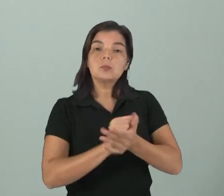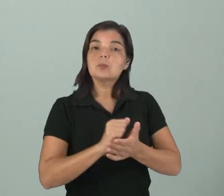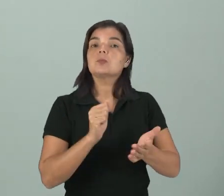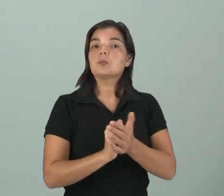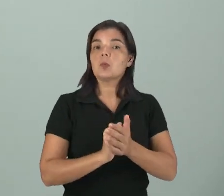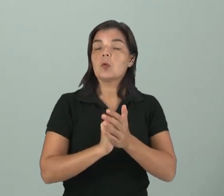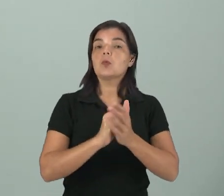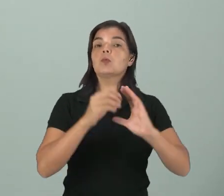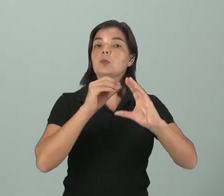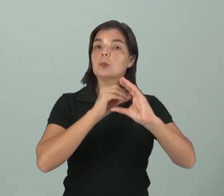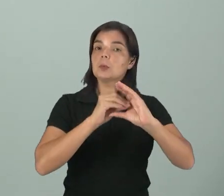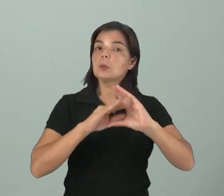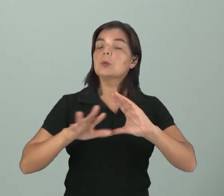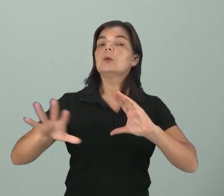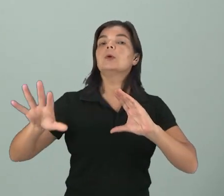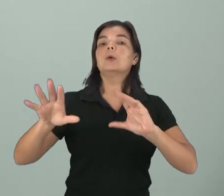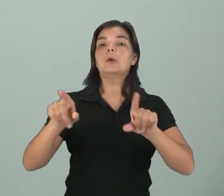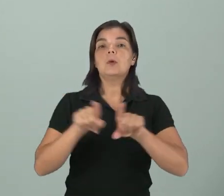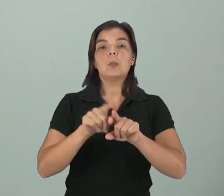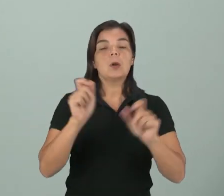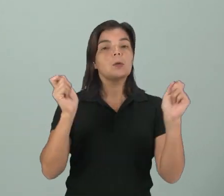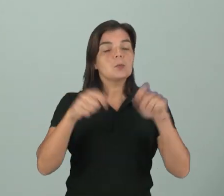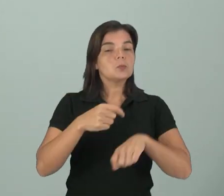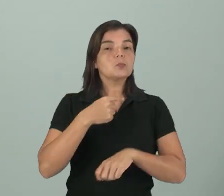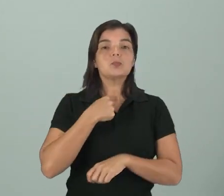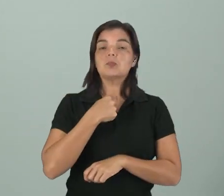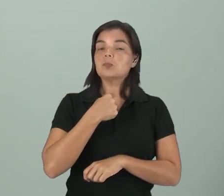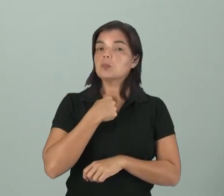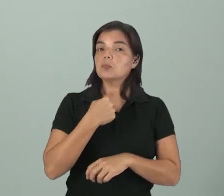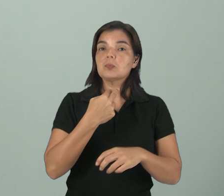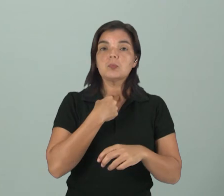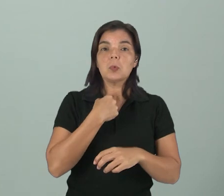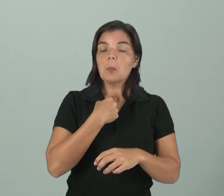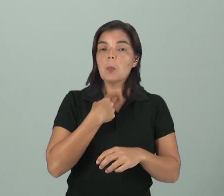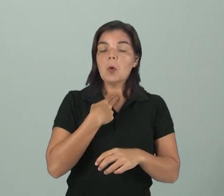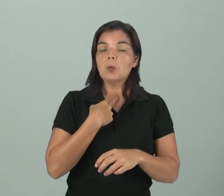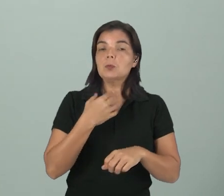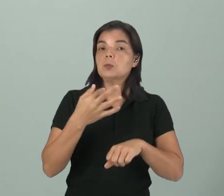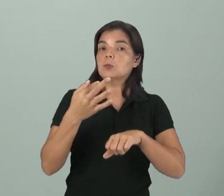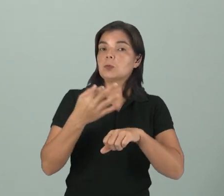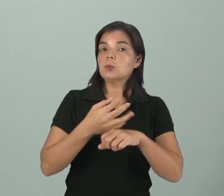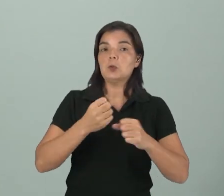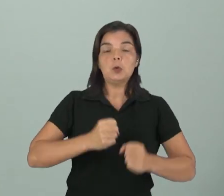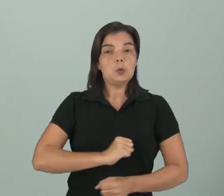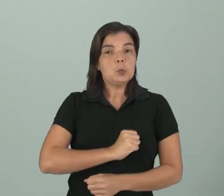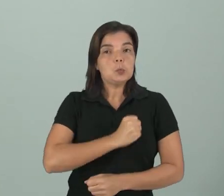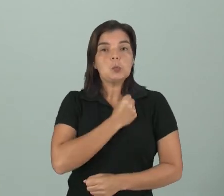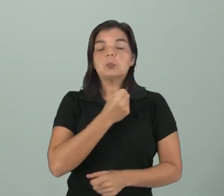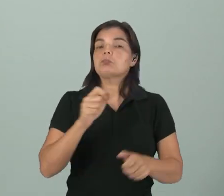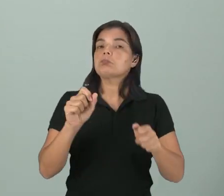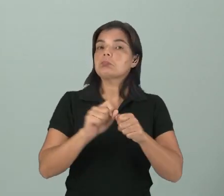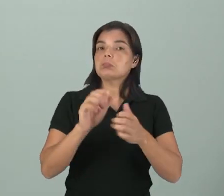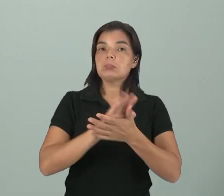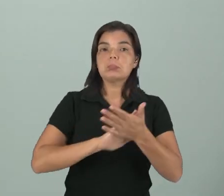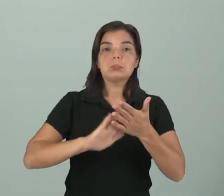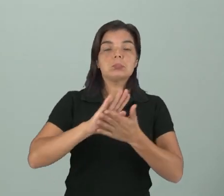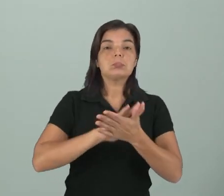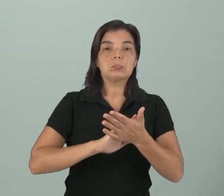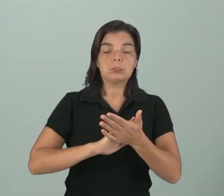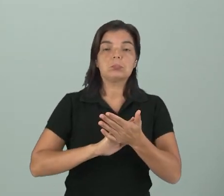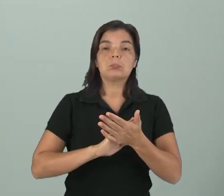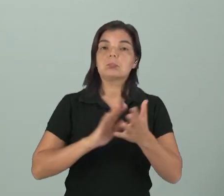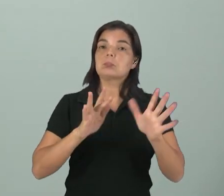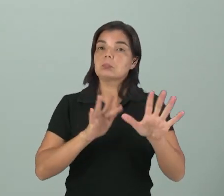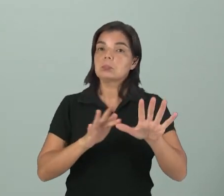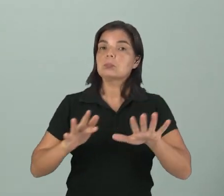naquilo que é postado, para que a gente não incite o discurso de ódio e que não faça discurso de ódio nas